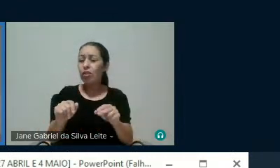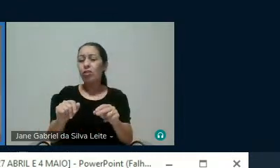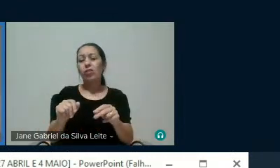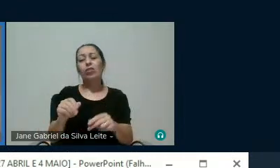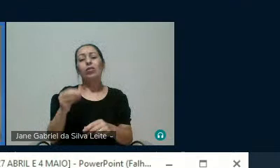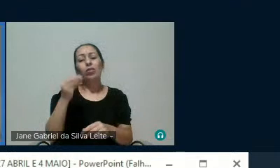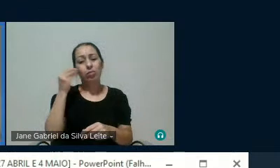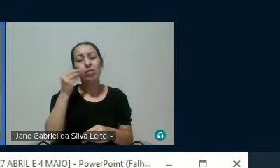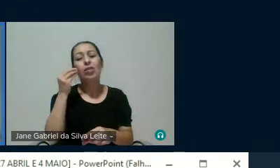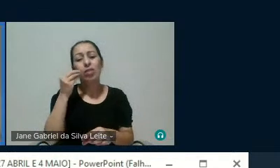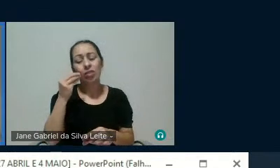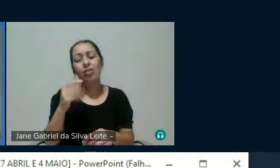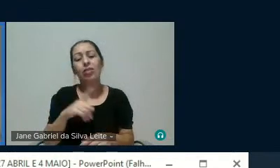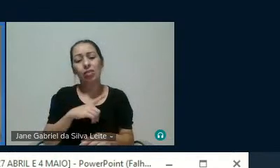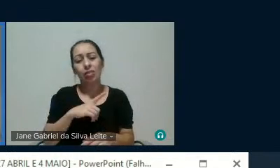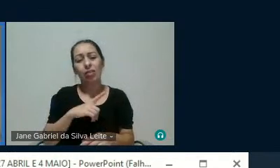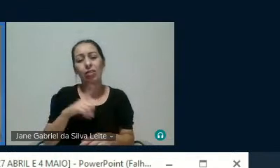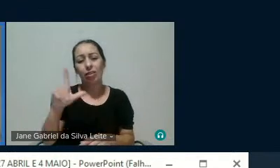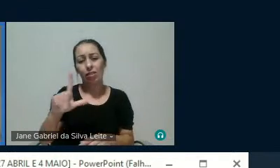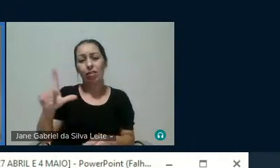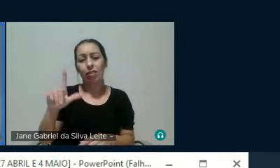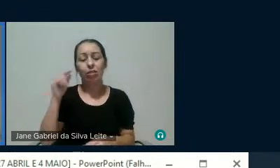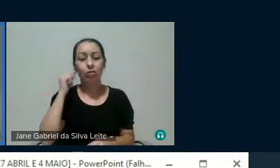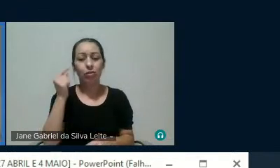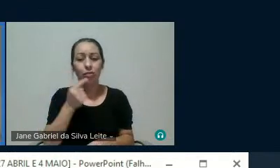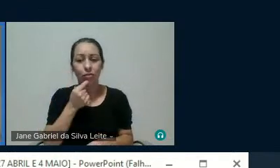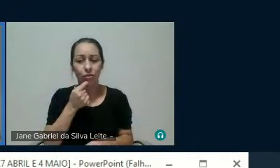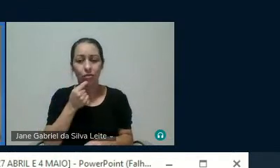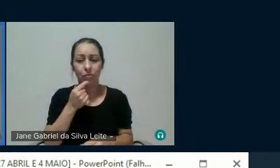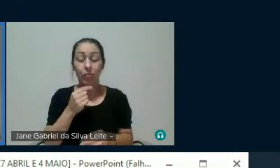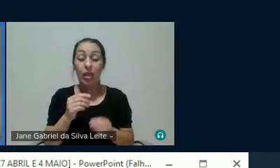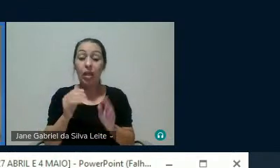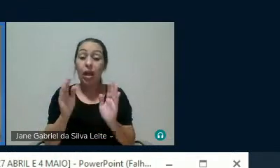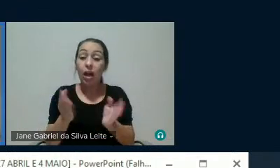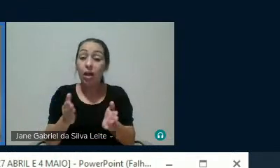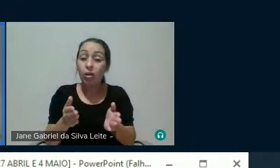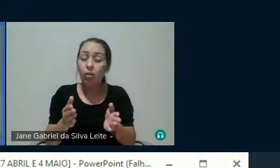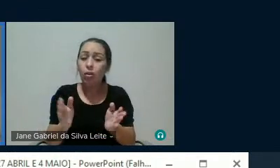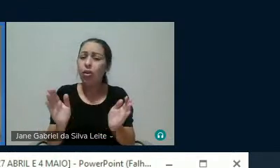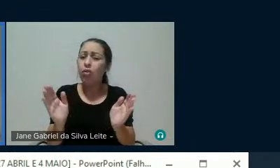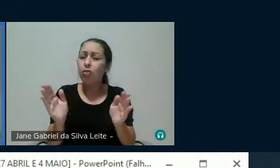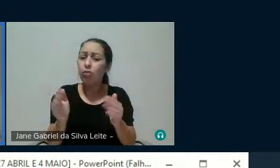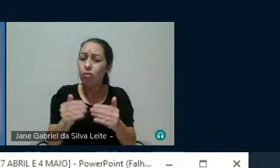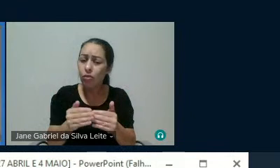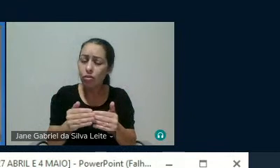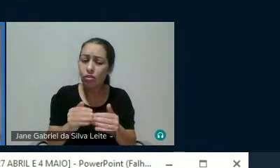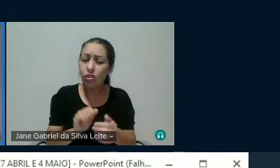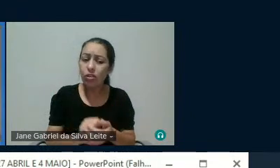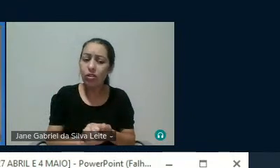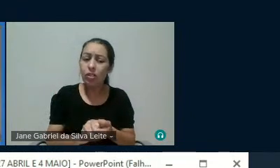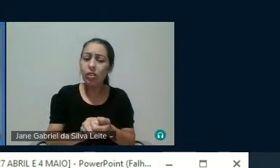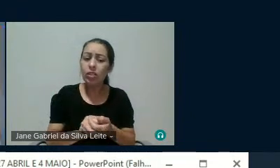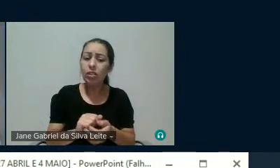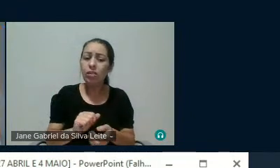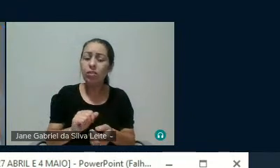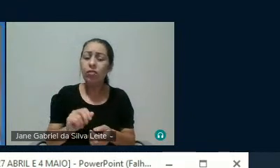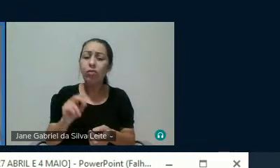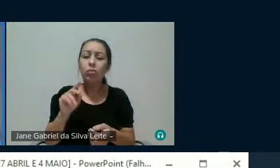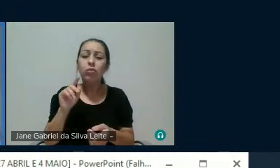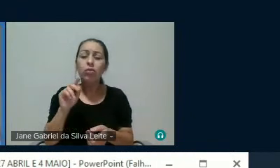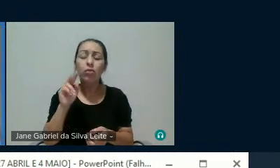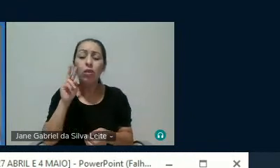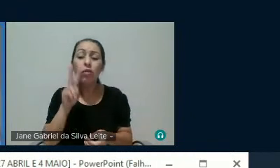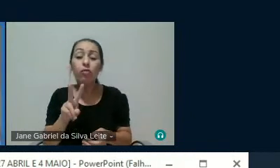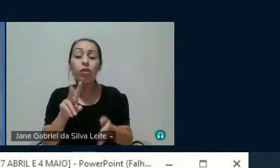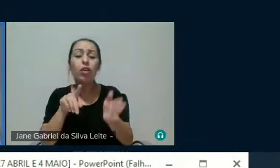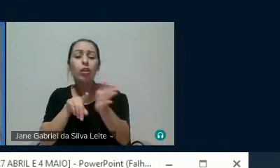tá? Então, agora eu vou fechar essa parte aqui e vamos ver as perguntas no chat